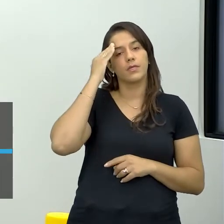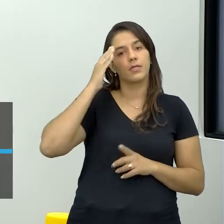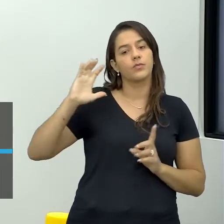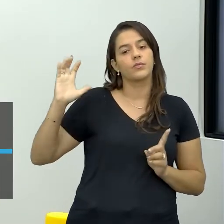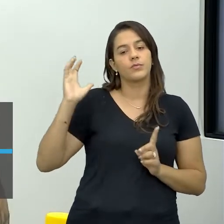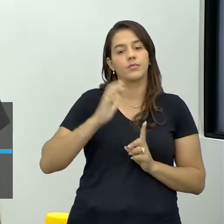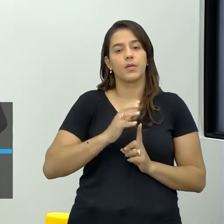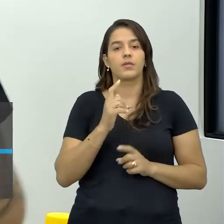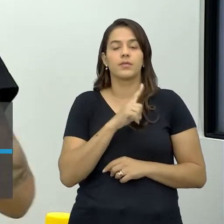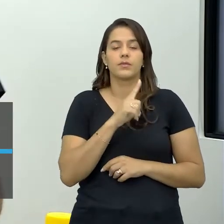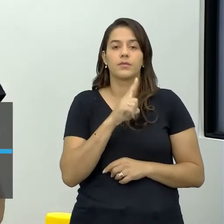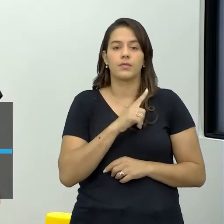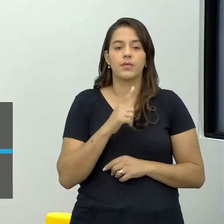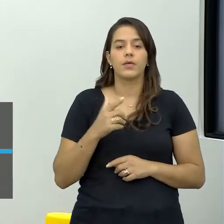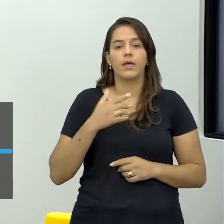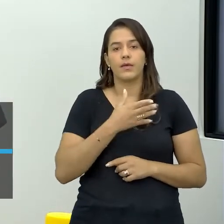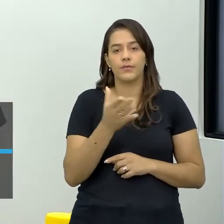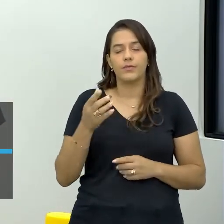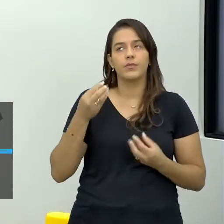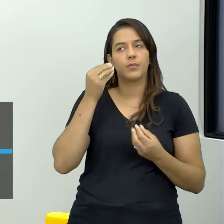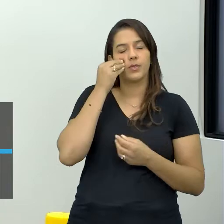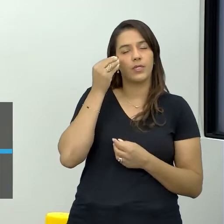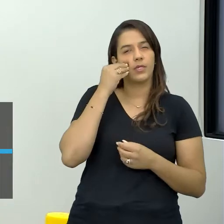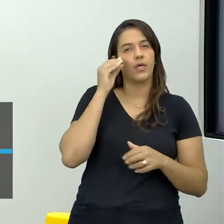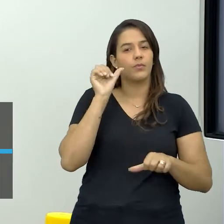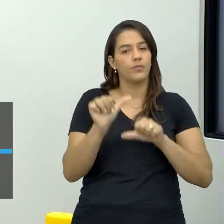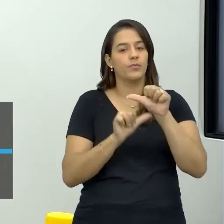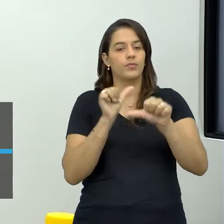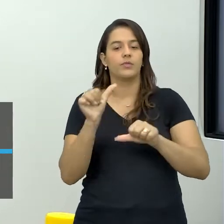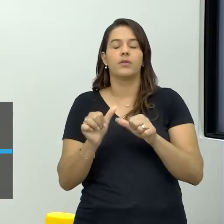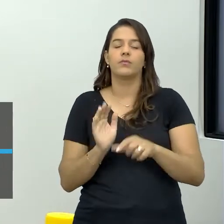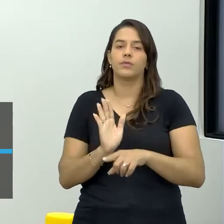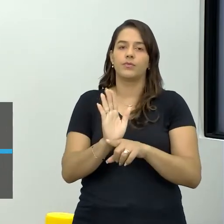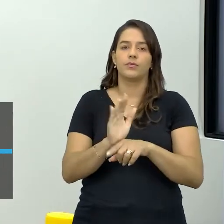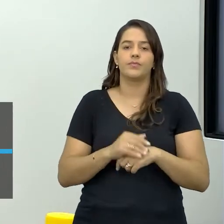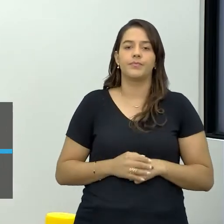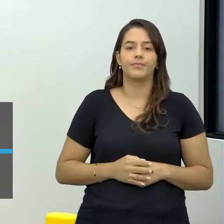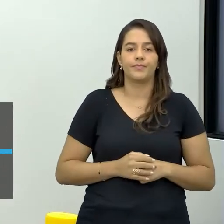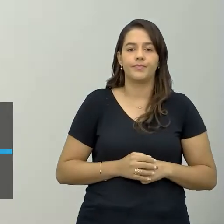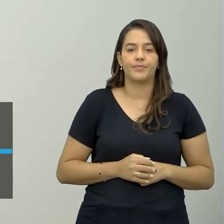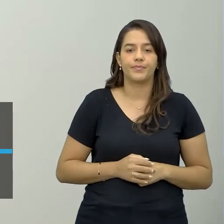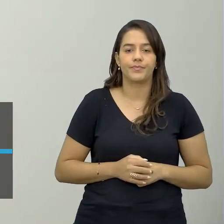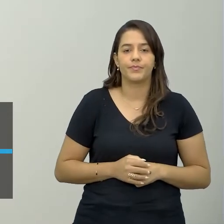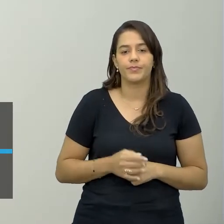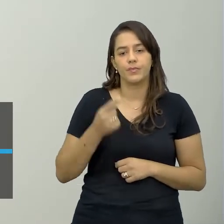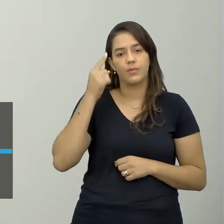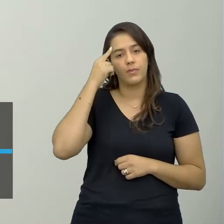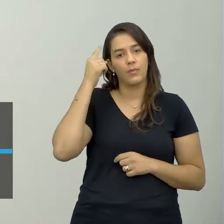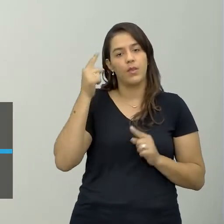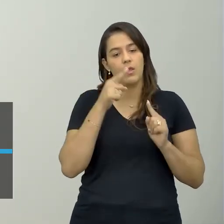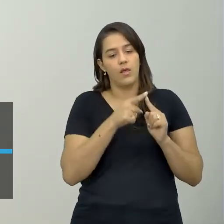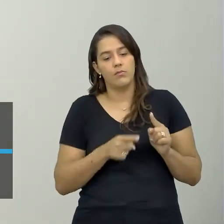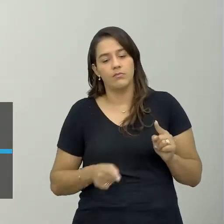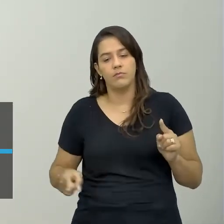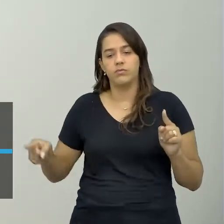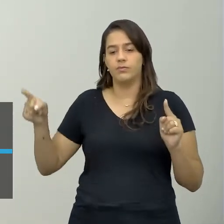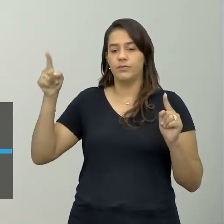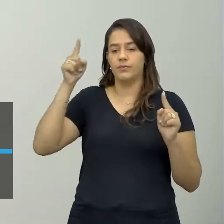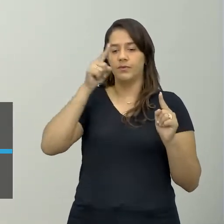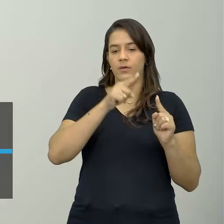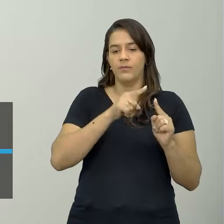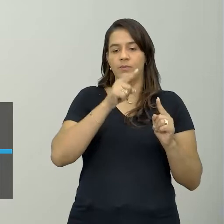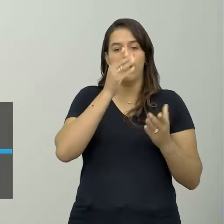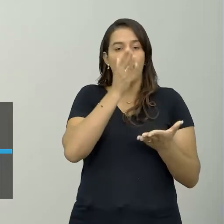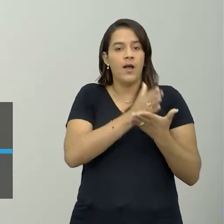esses ciclos, a gente pode ir atrás de soluções, né? Eu acho que pensar assim, é um ciclo. E ele não tem fim,